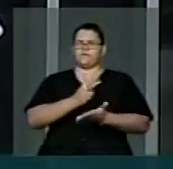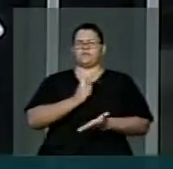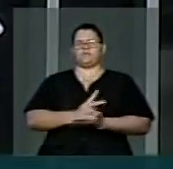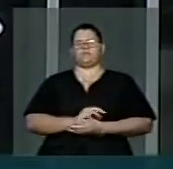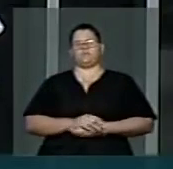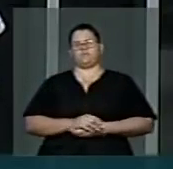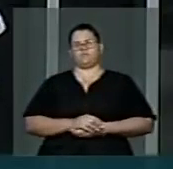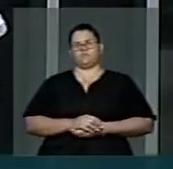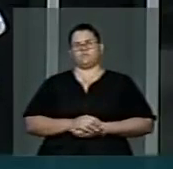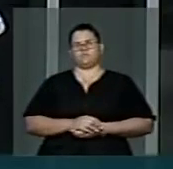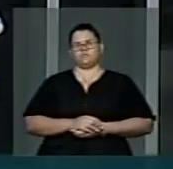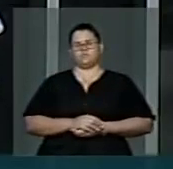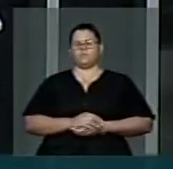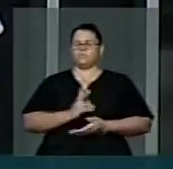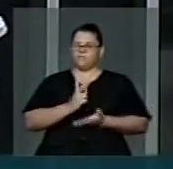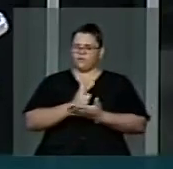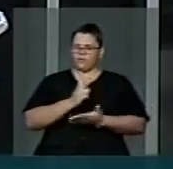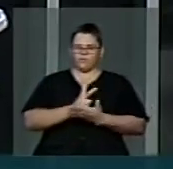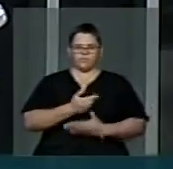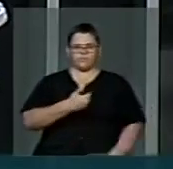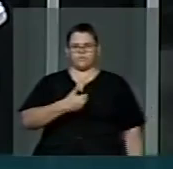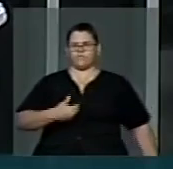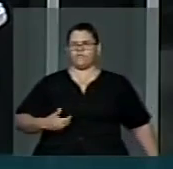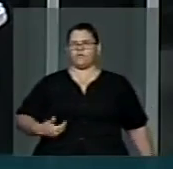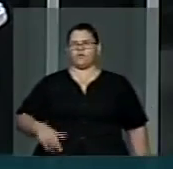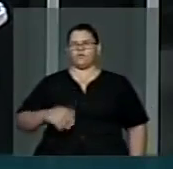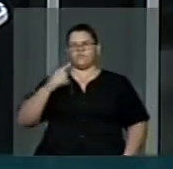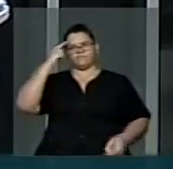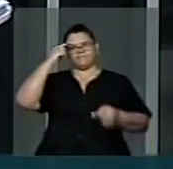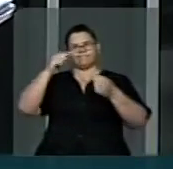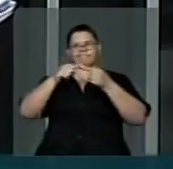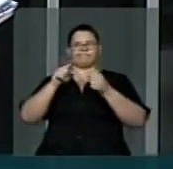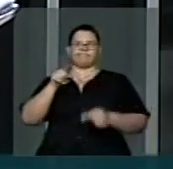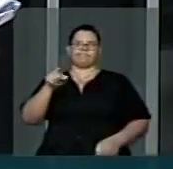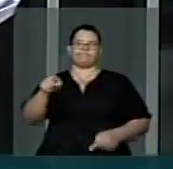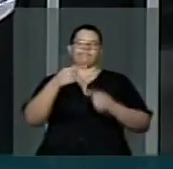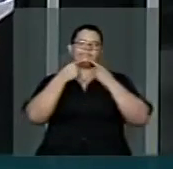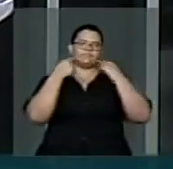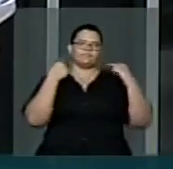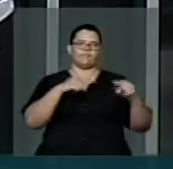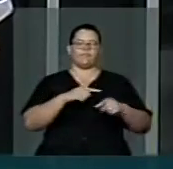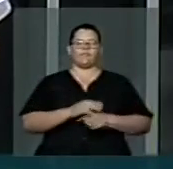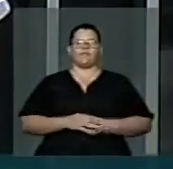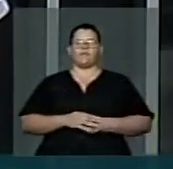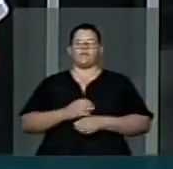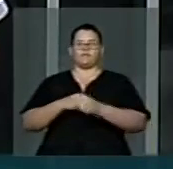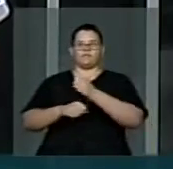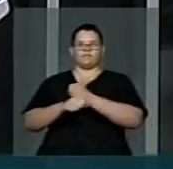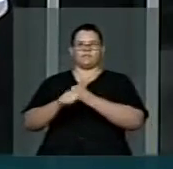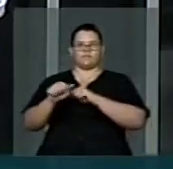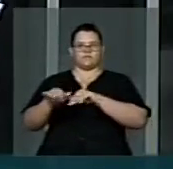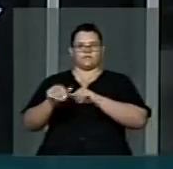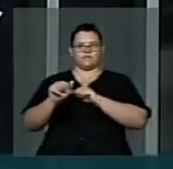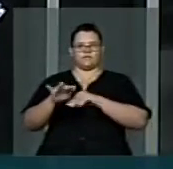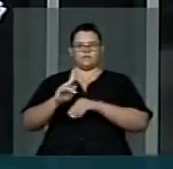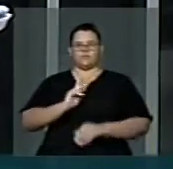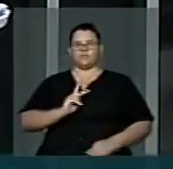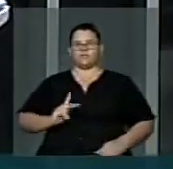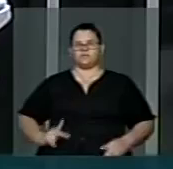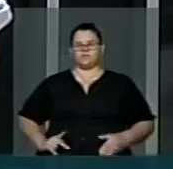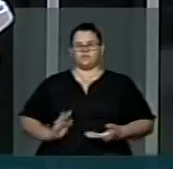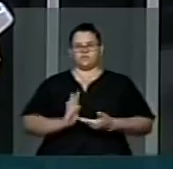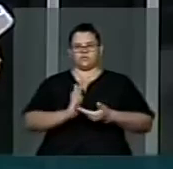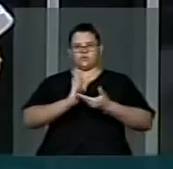e números do próprio governo dão razão a esses críticos. Em setembro último, presidente em exercício da Câmara